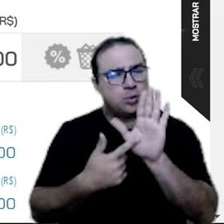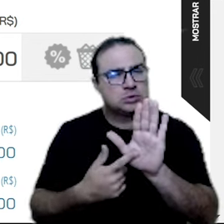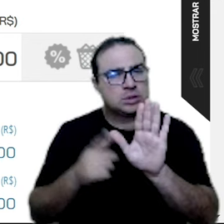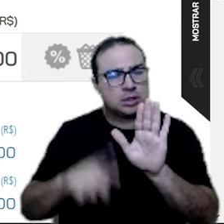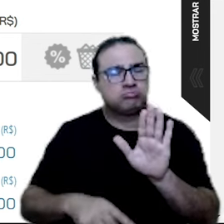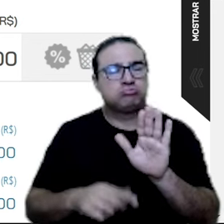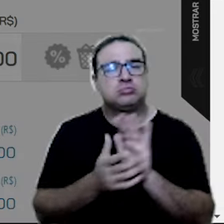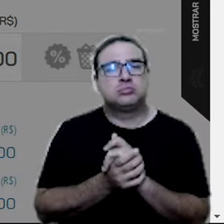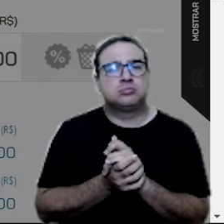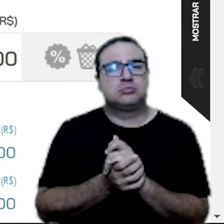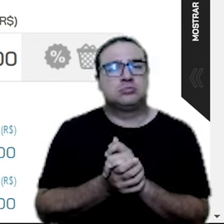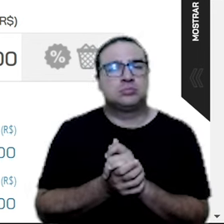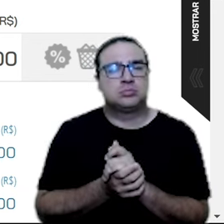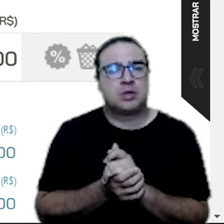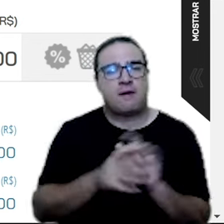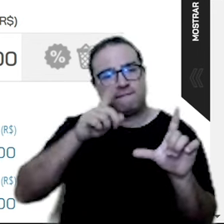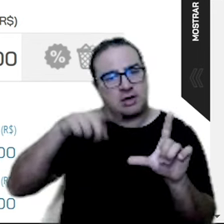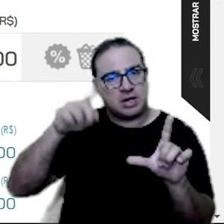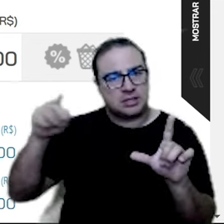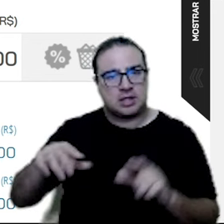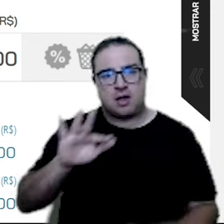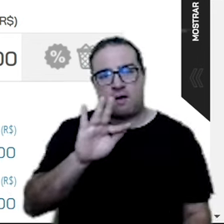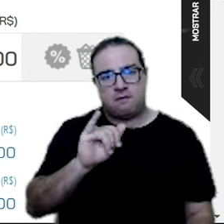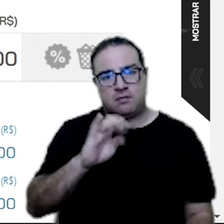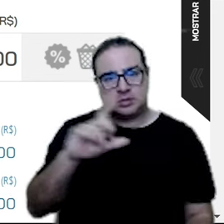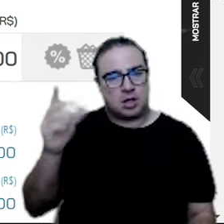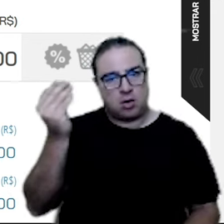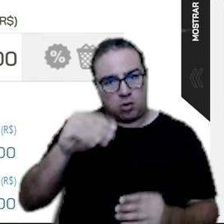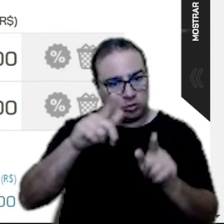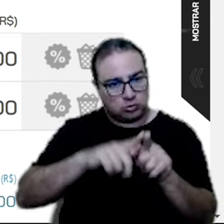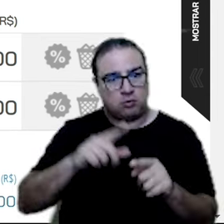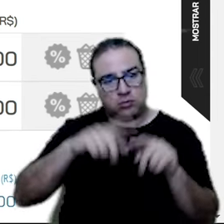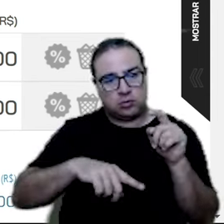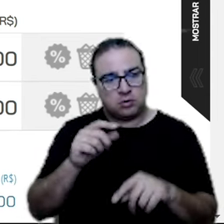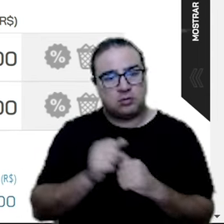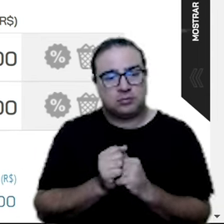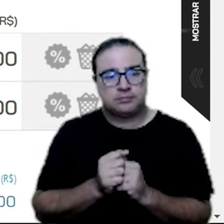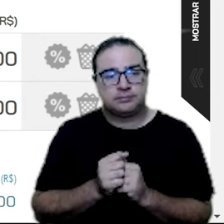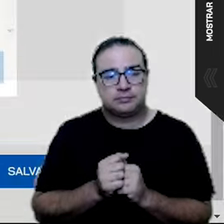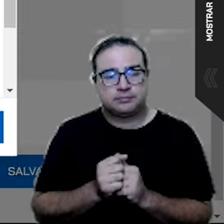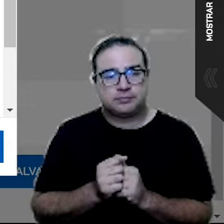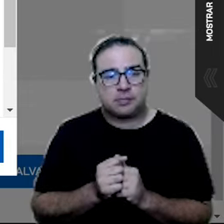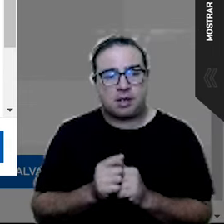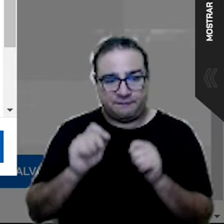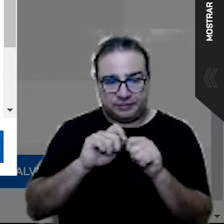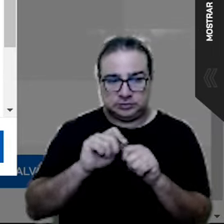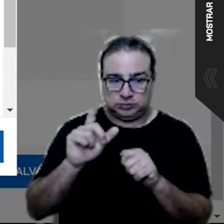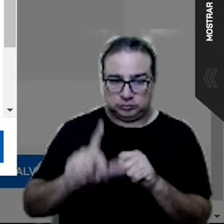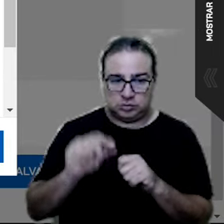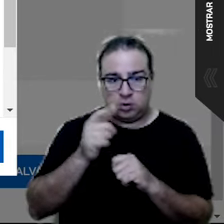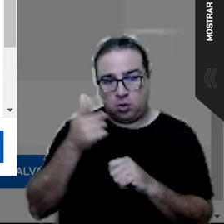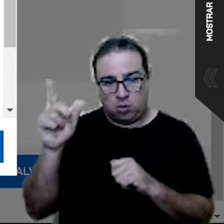evidenciar a nossa variação fiscal eu vou incluir ele eu venho aqui e vou